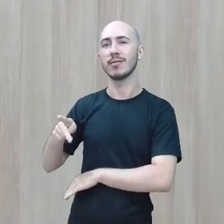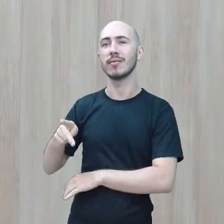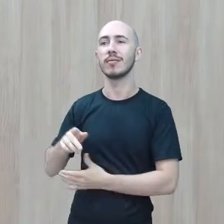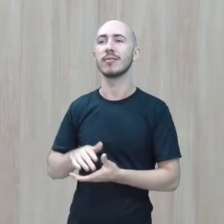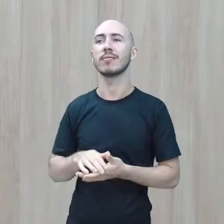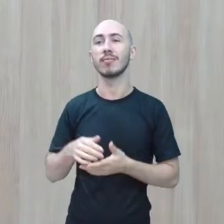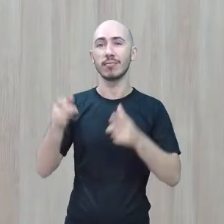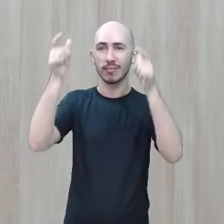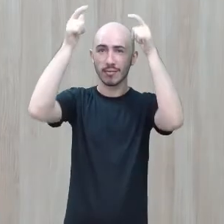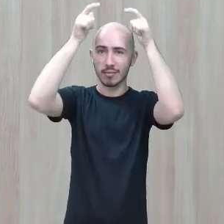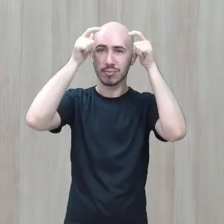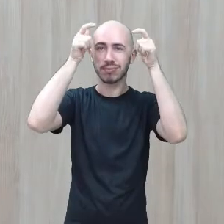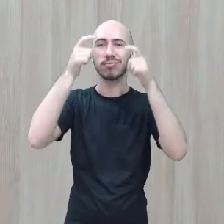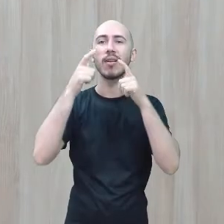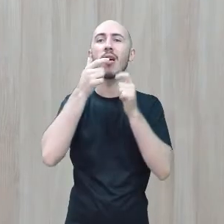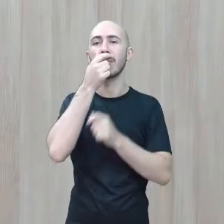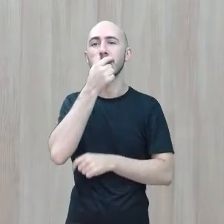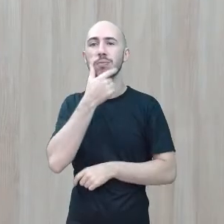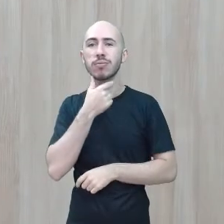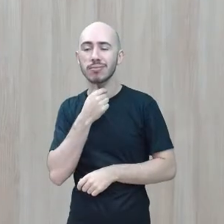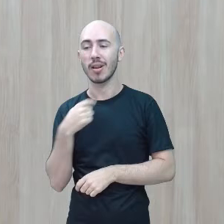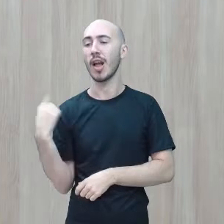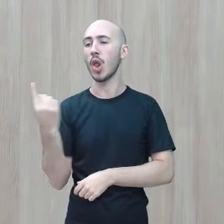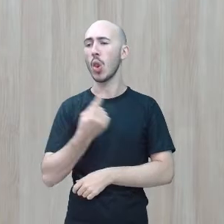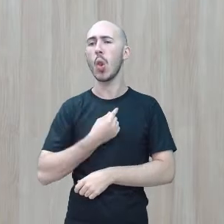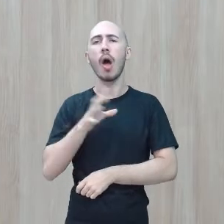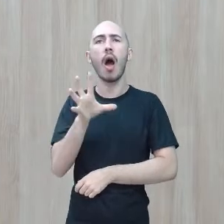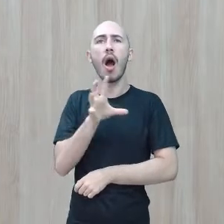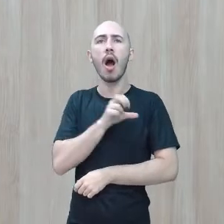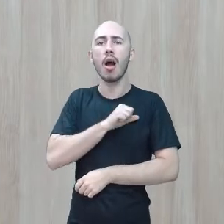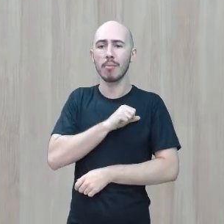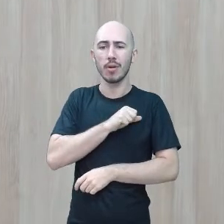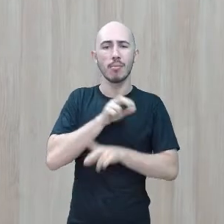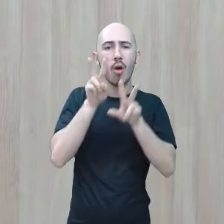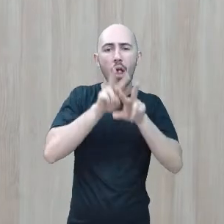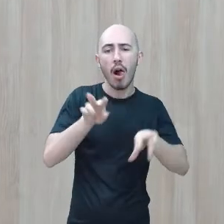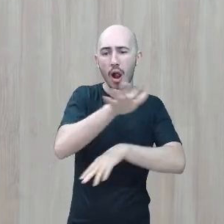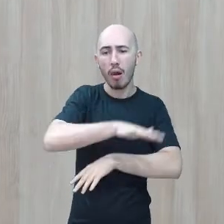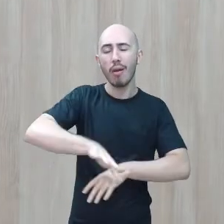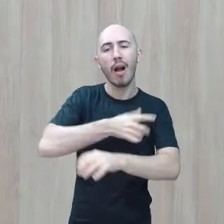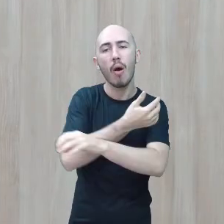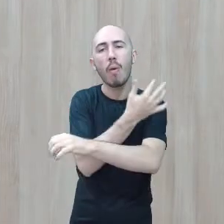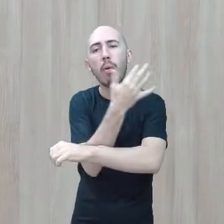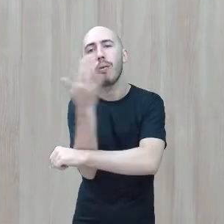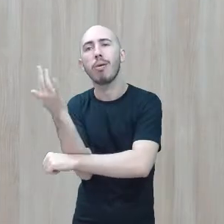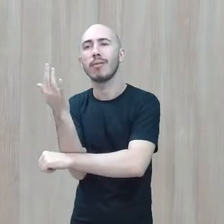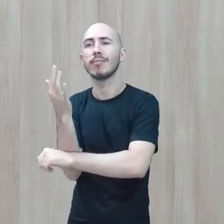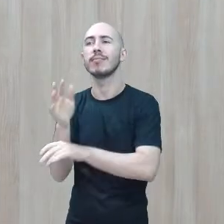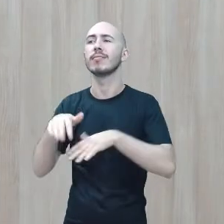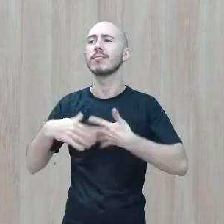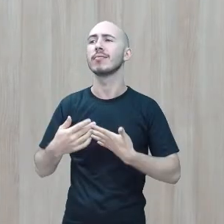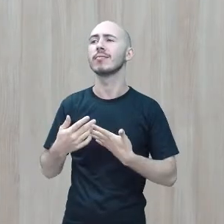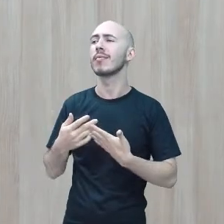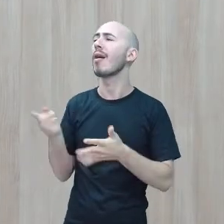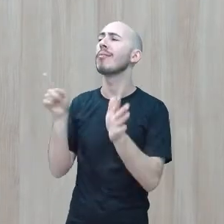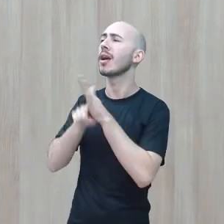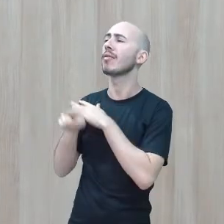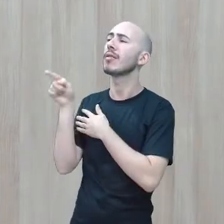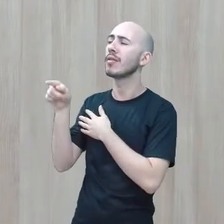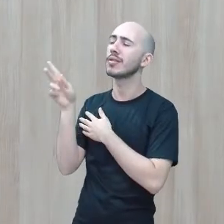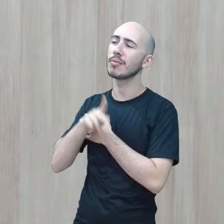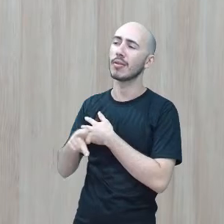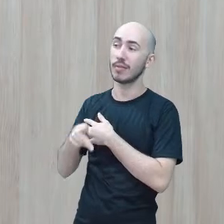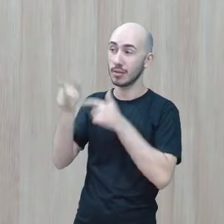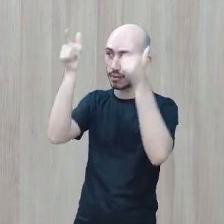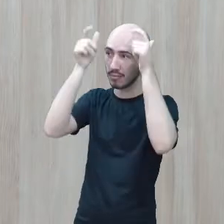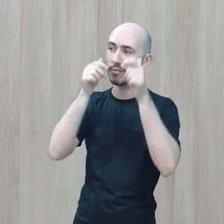lugares verdes, adora árvores, e eu gostaria que o professor Alami me dissesse um pouco, né? Eu gostaria que ele